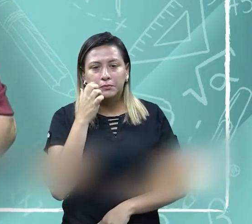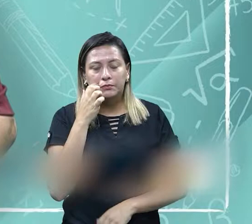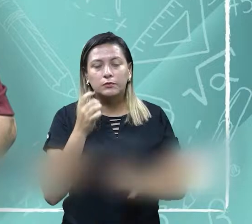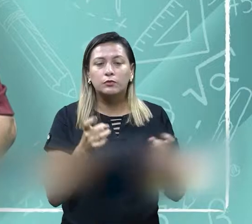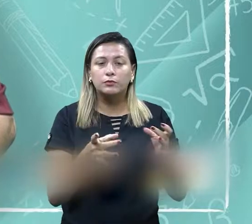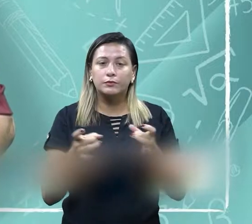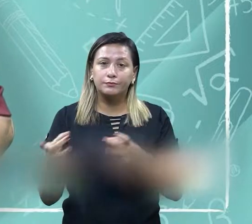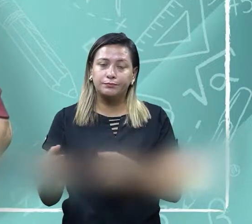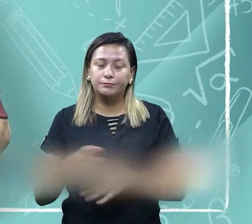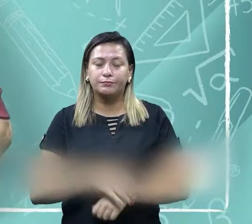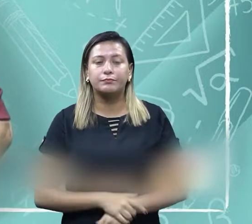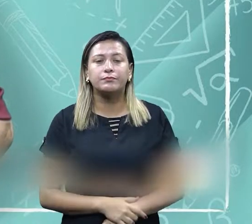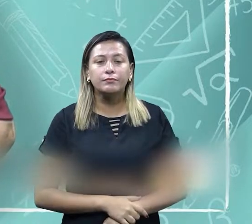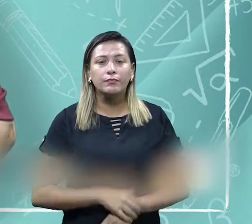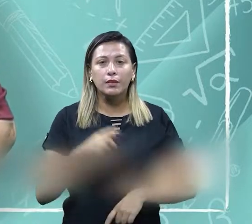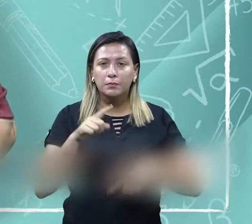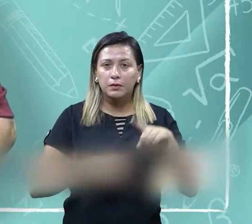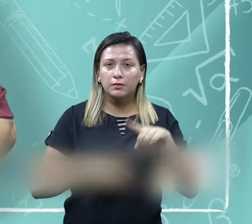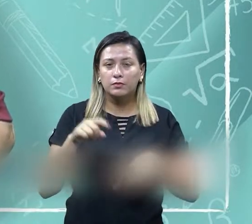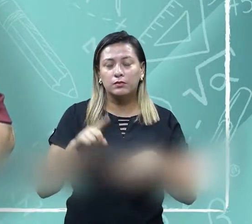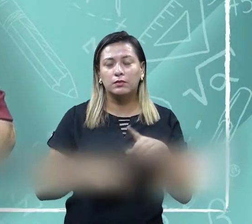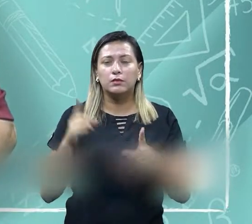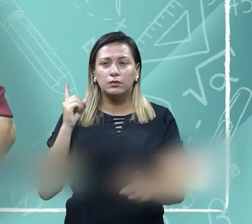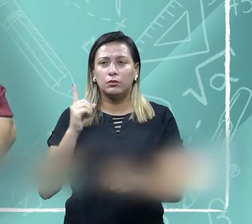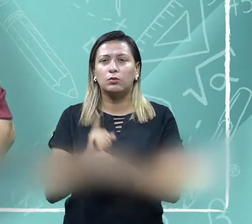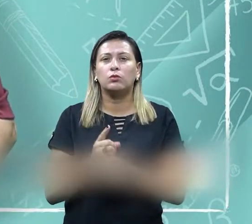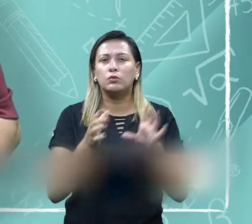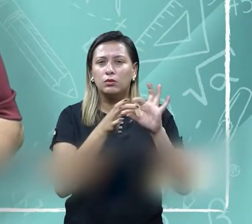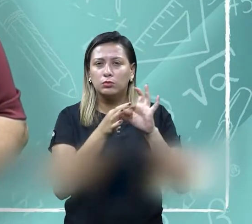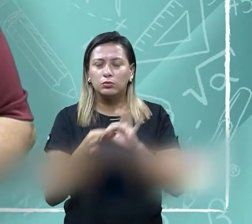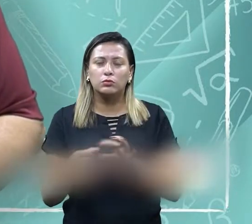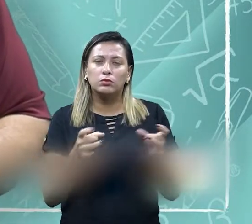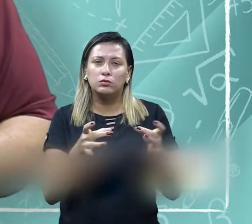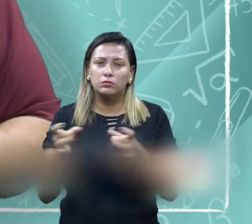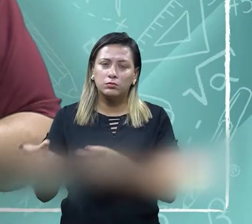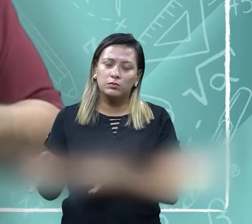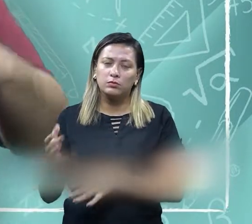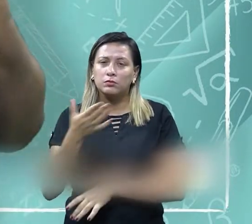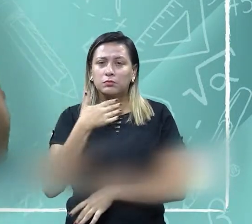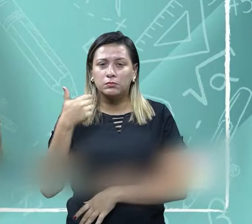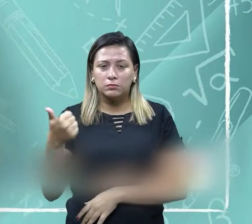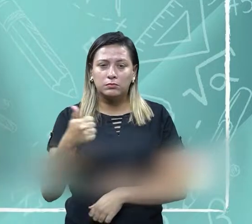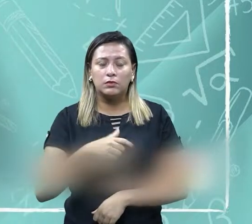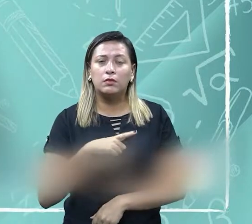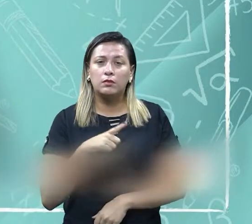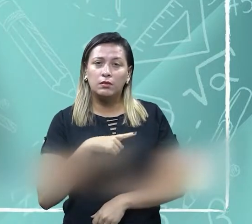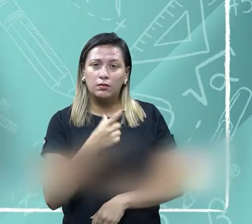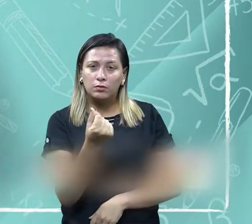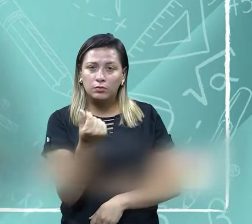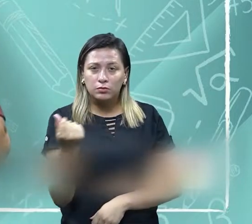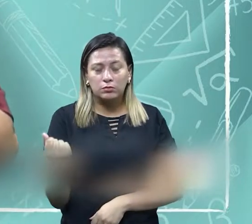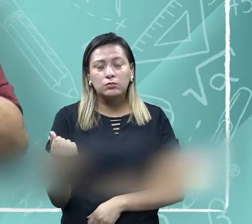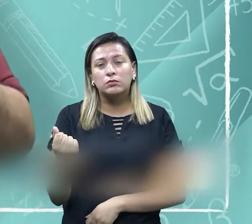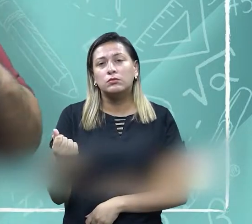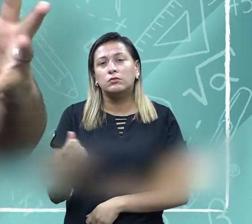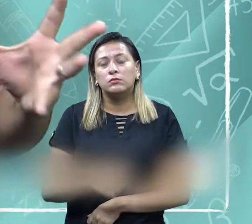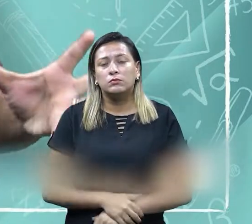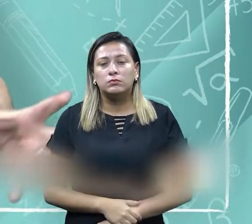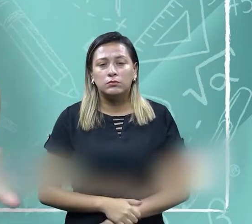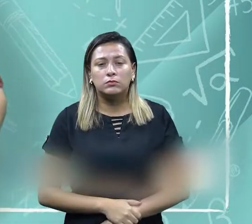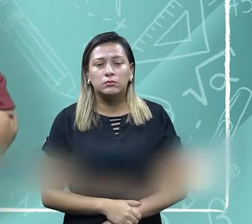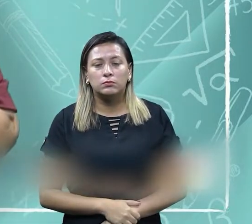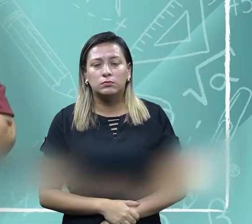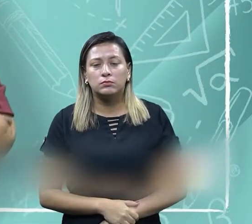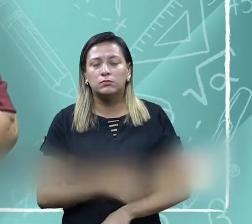promover, encontrar outros mercados, promover esses mercados no exterior, ter esse dinheiro em moedas e totalmente ver